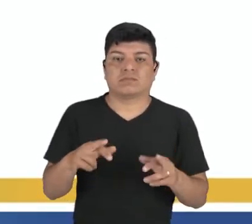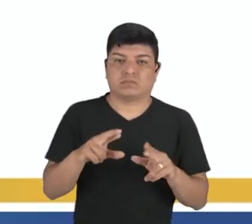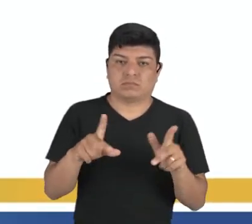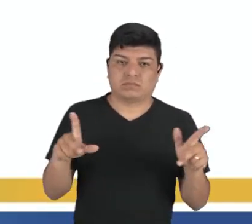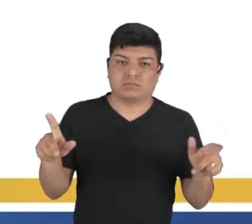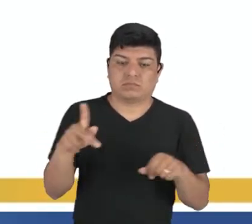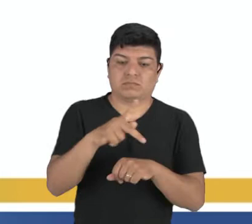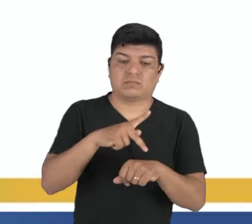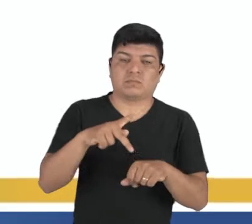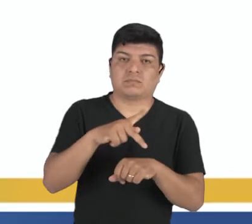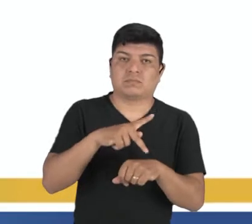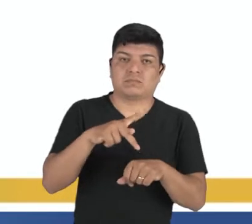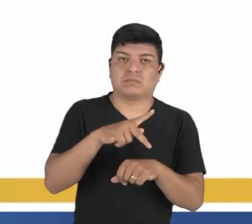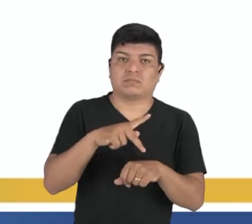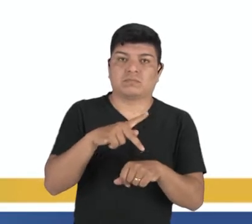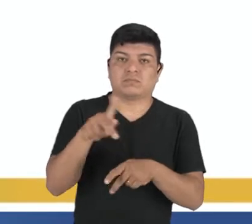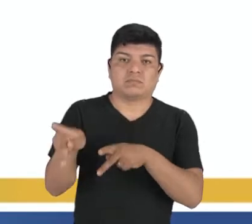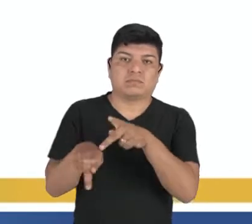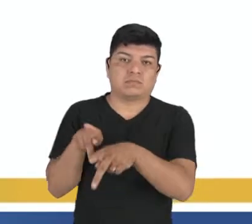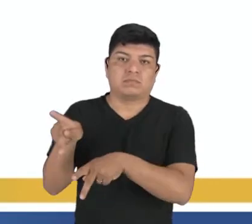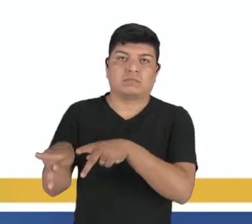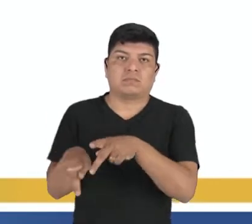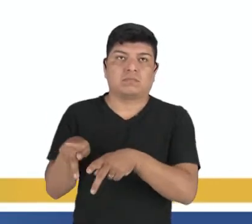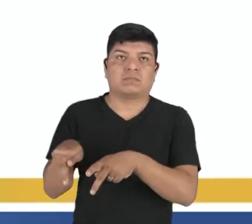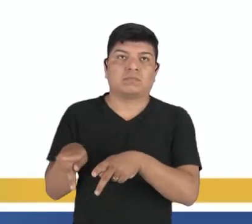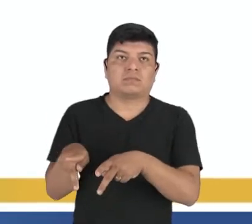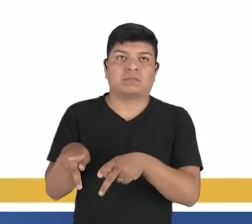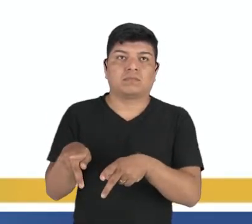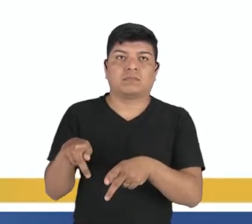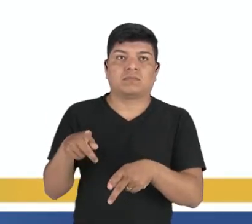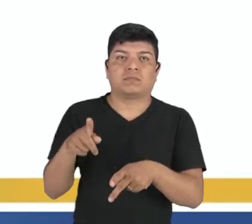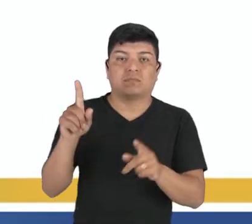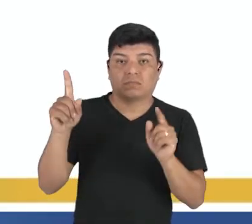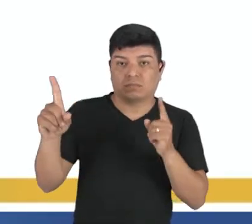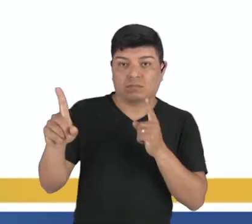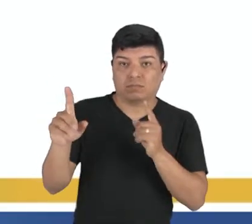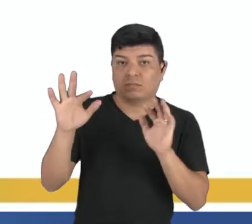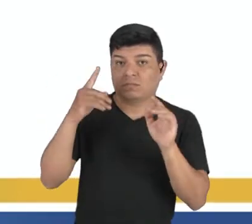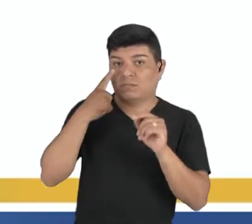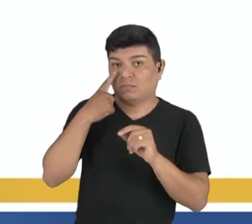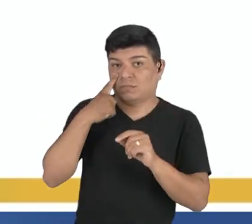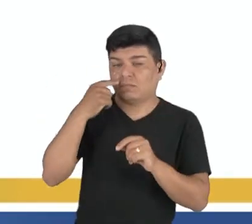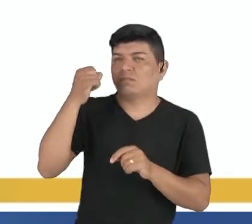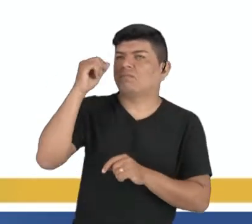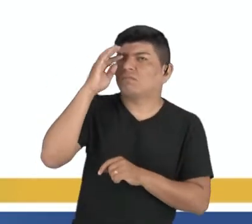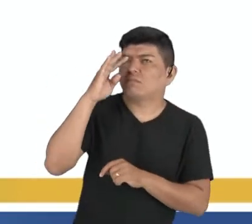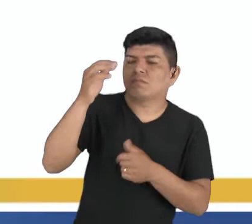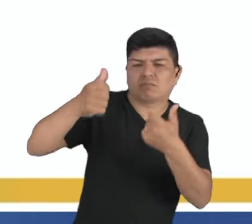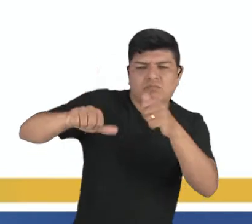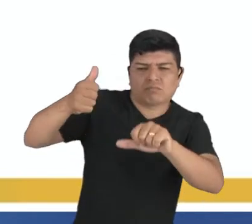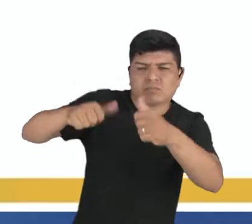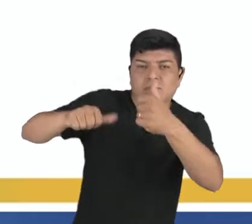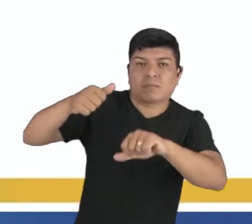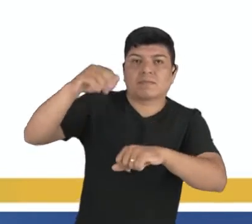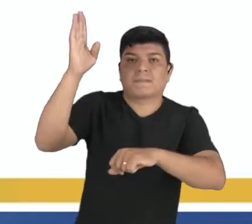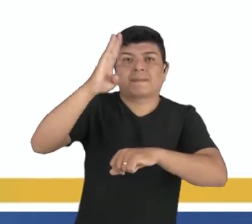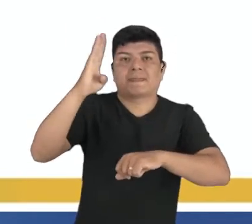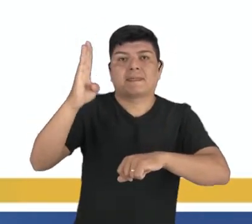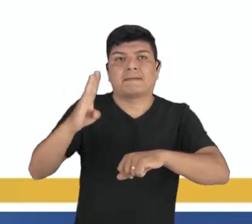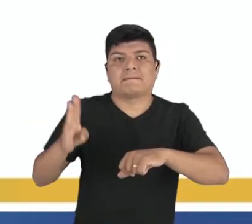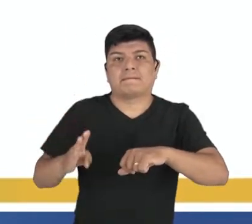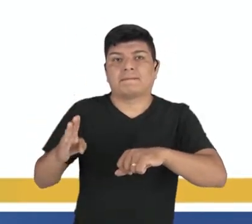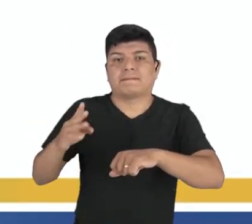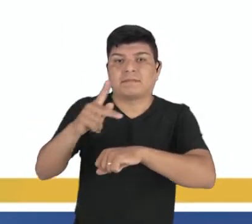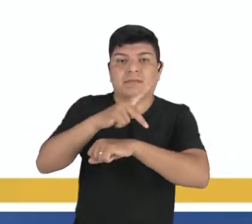diferentes países e civilizações. Vamos muito longe não, galerinha. Se a gente for parar para analisar aqui no nosso Brasil, no